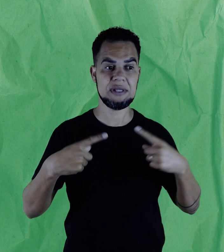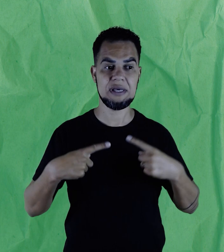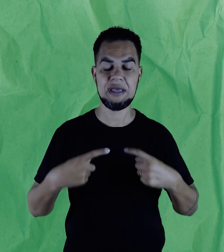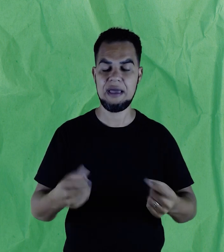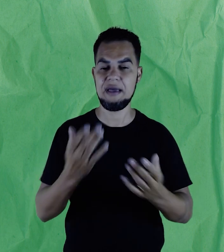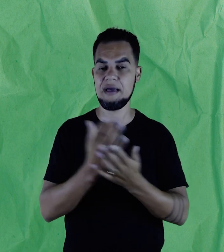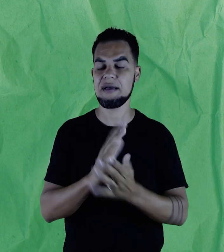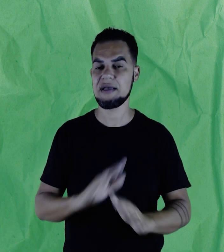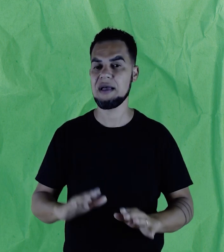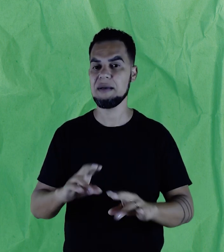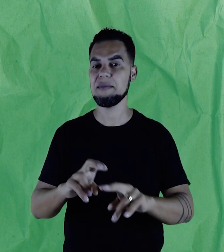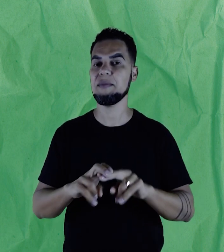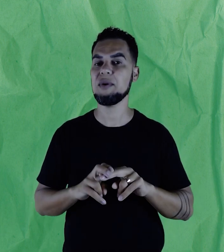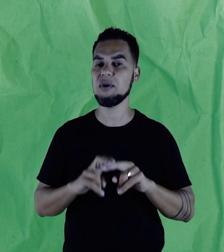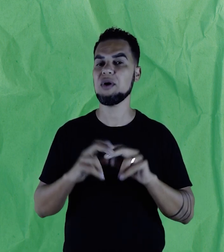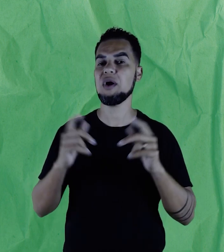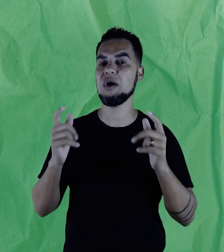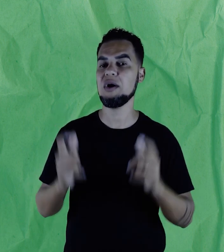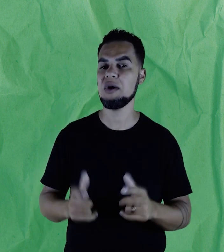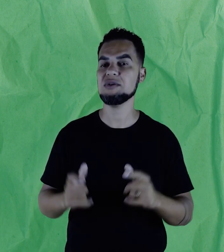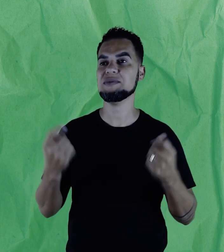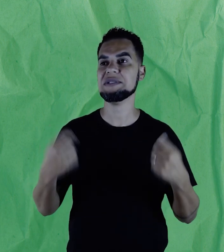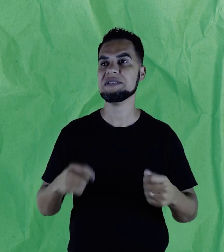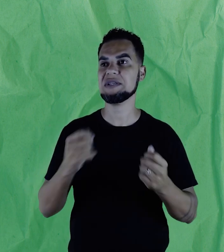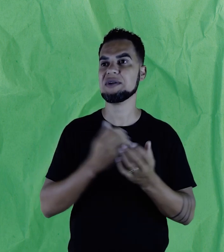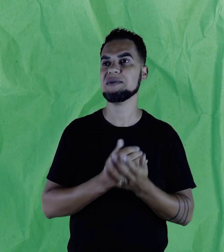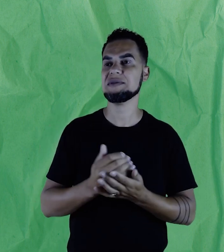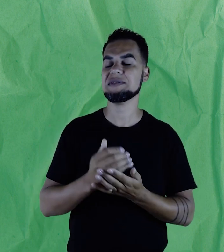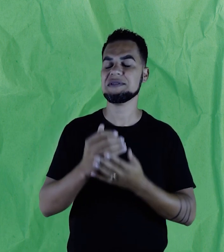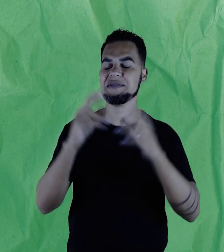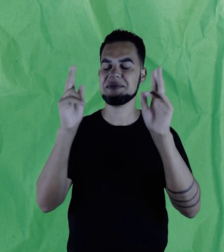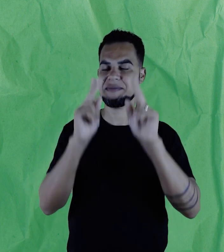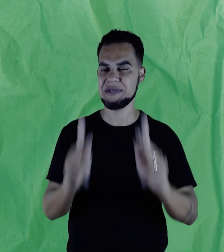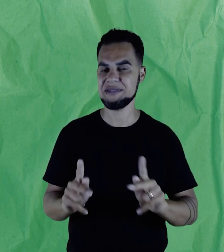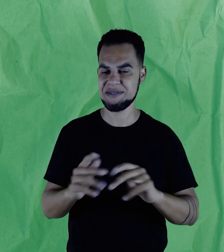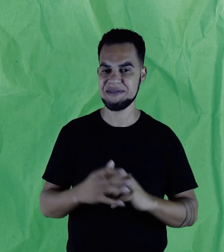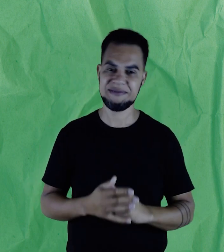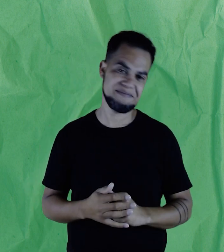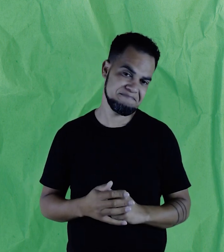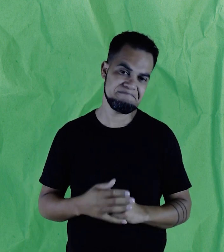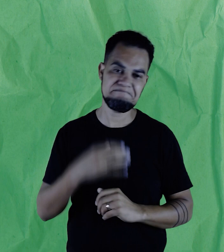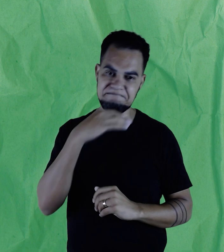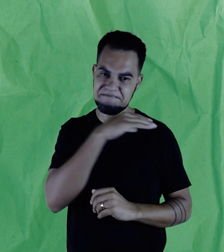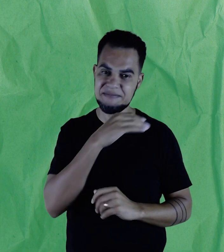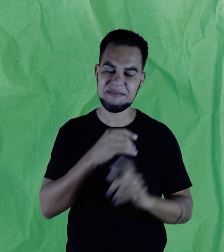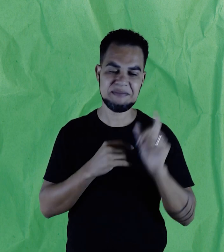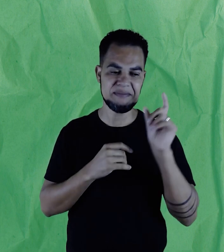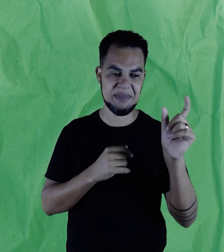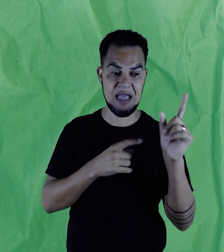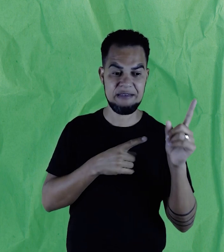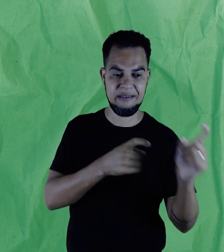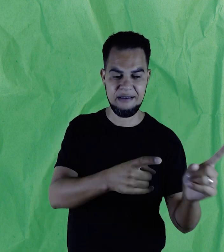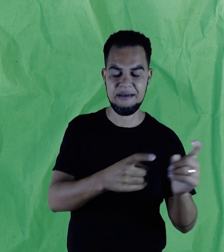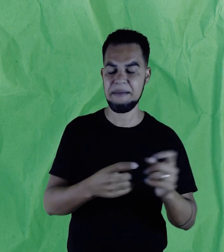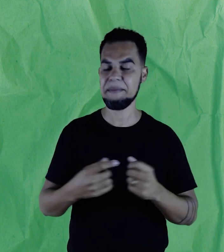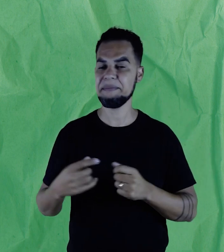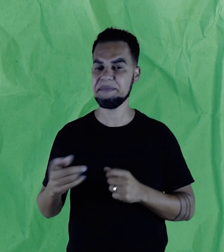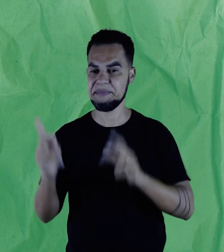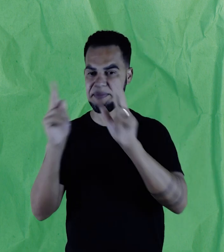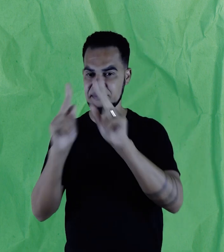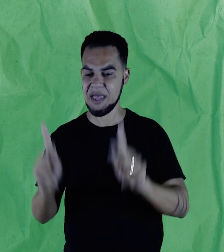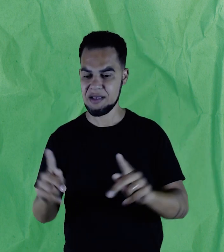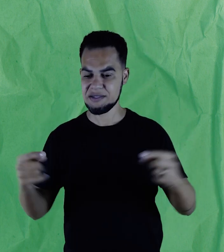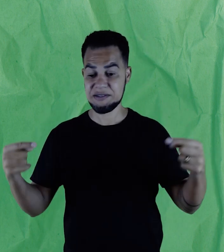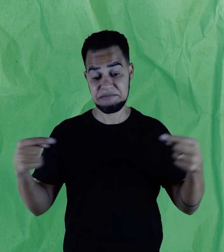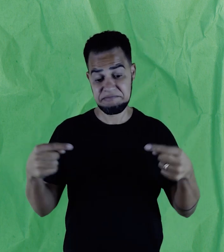onde devia ter começado, a paz. Então, você tem a palavra guerra e tem a palavra paz, duas palavras antagônicas,